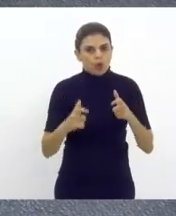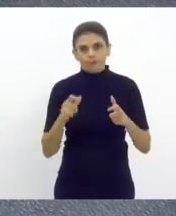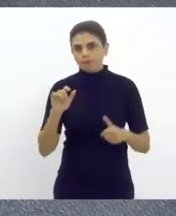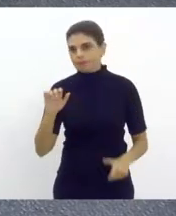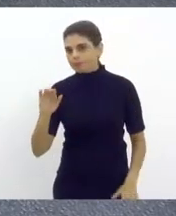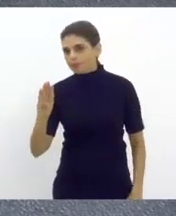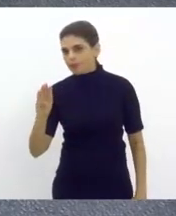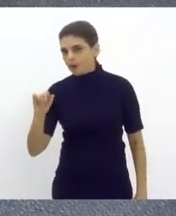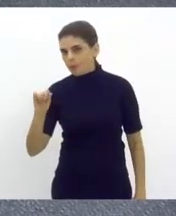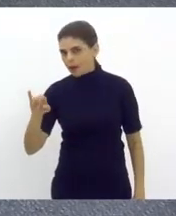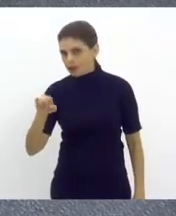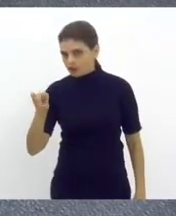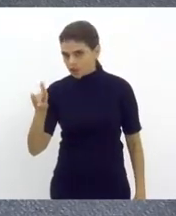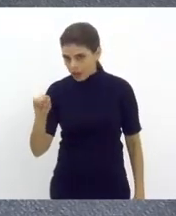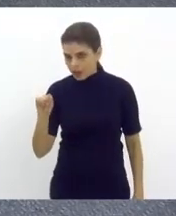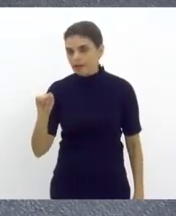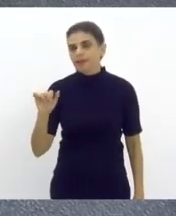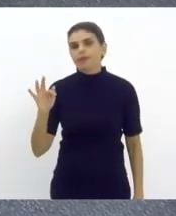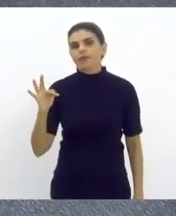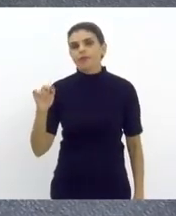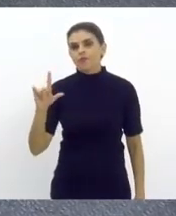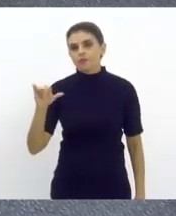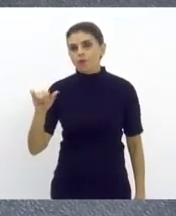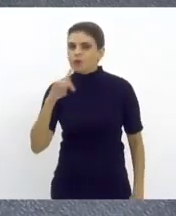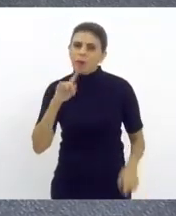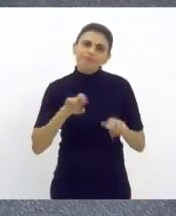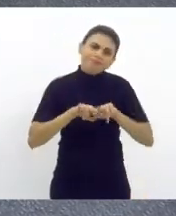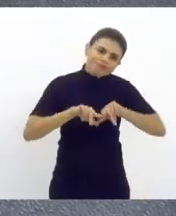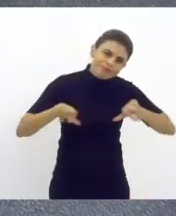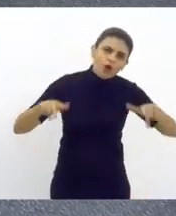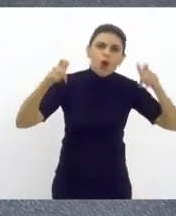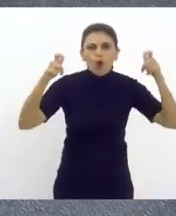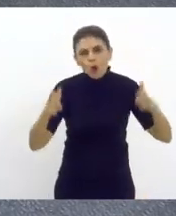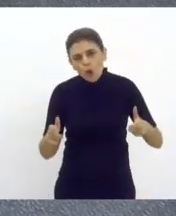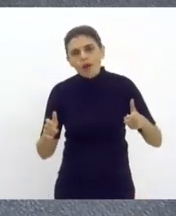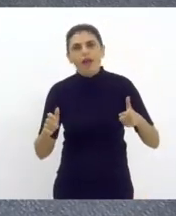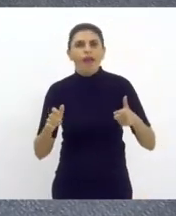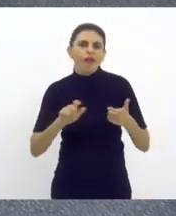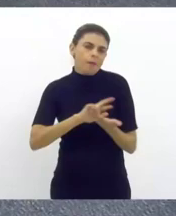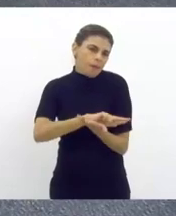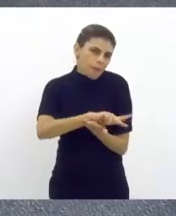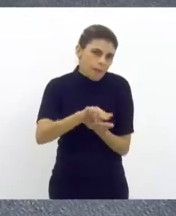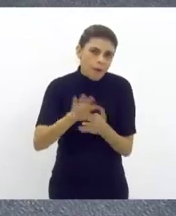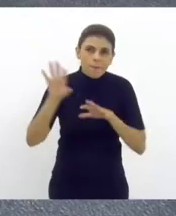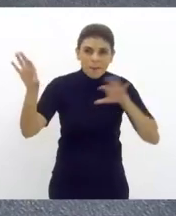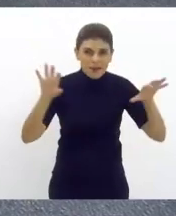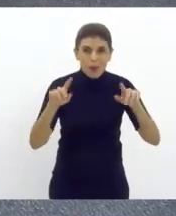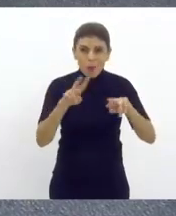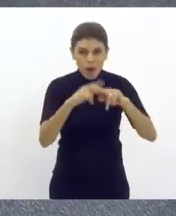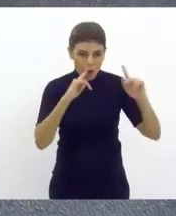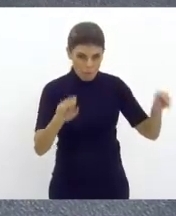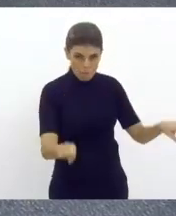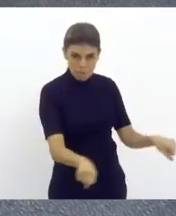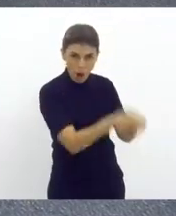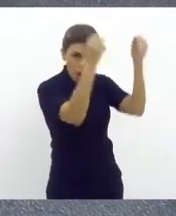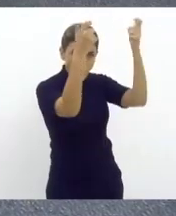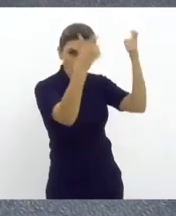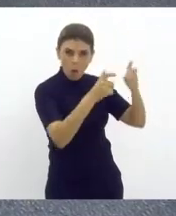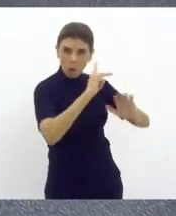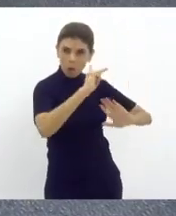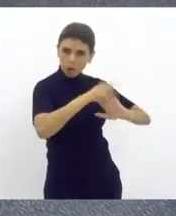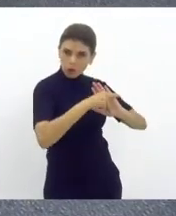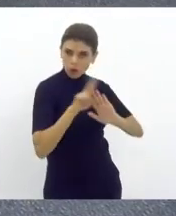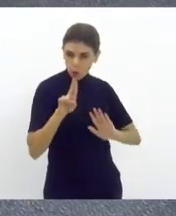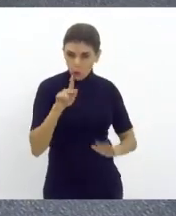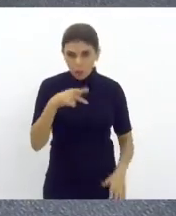a costa verde o sul médio Paraíba região dos lagos que com esse projeto falido das upps enraizou por